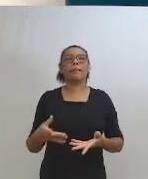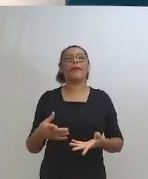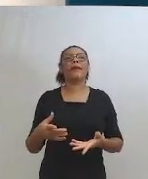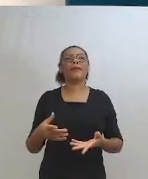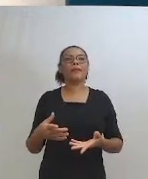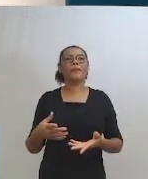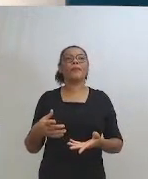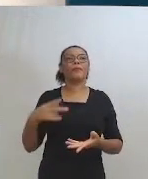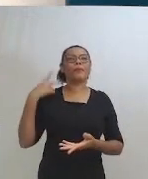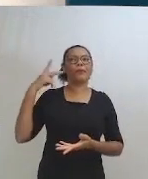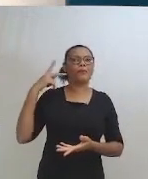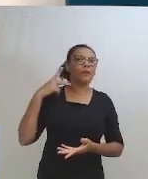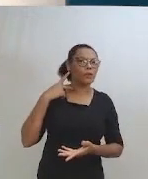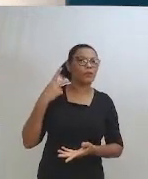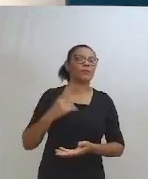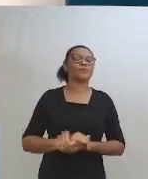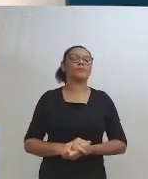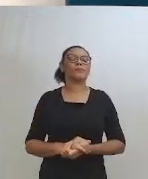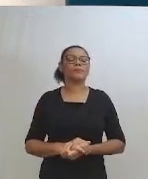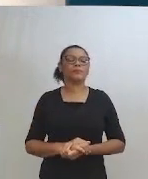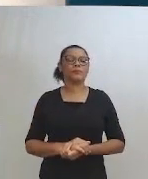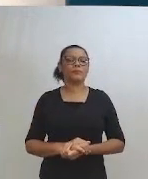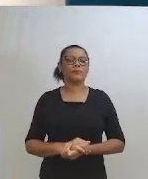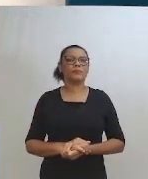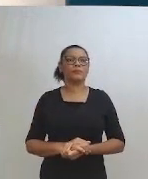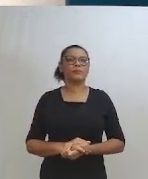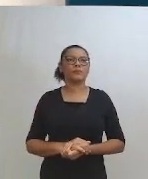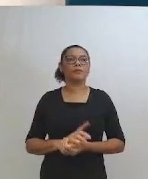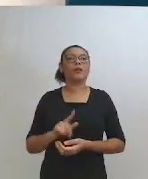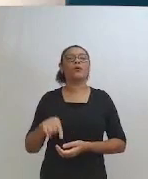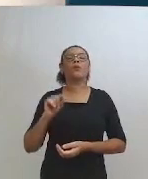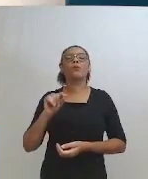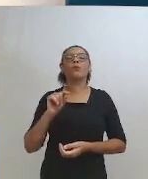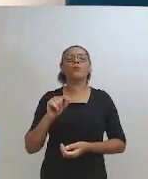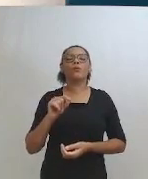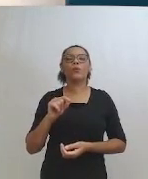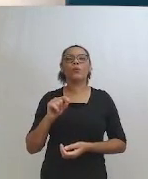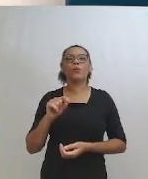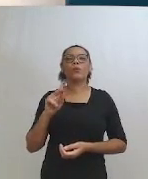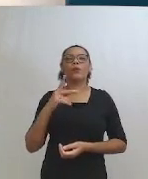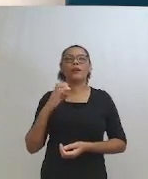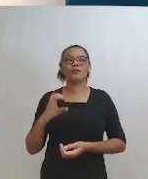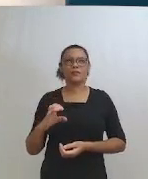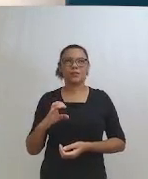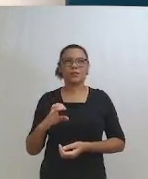República. Singe-se a questão no habeas corpus número